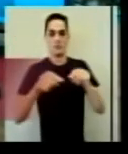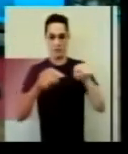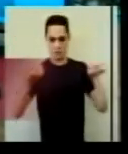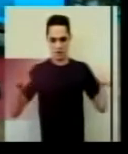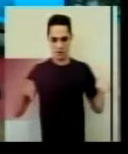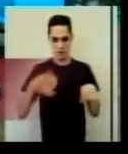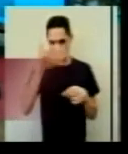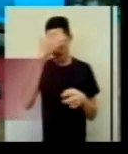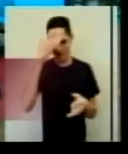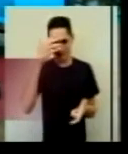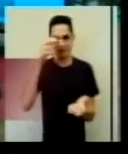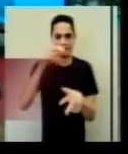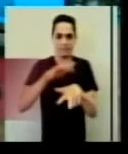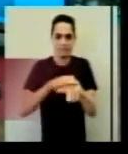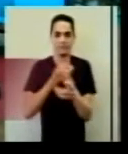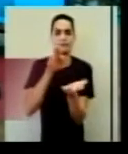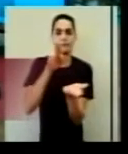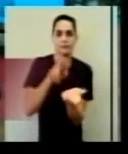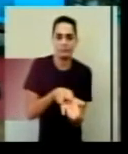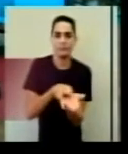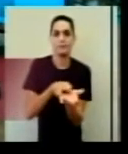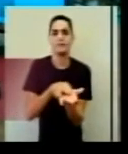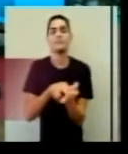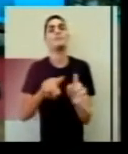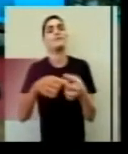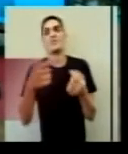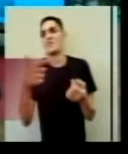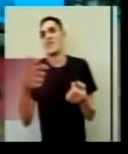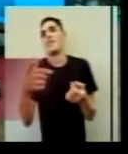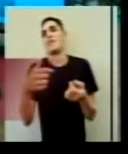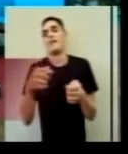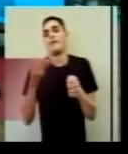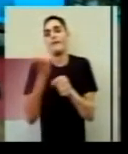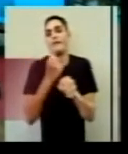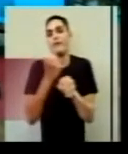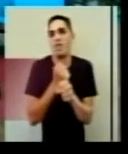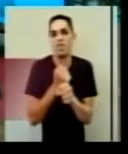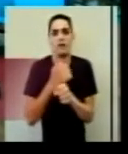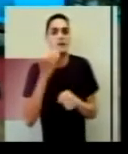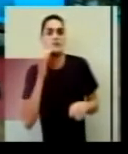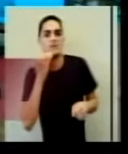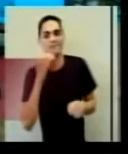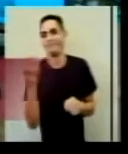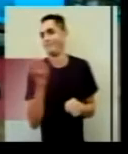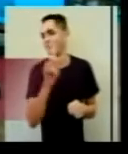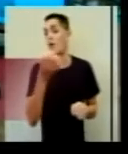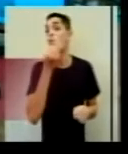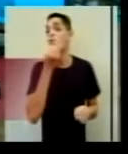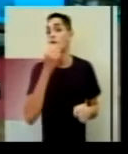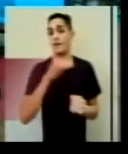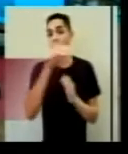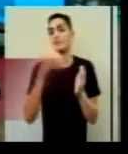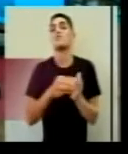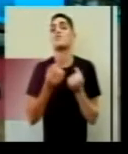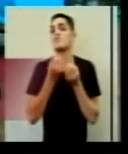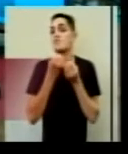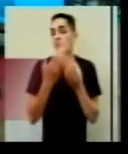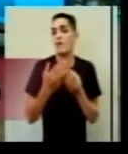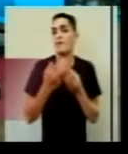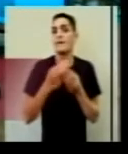ele já está. Não precisa sair procurando o doente. Então, não tem nada mal